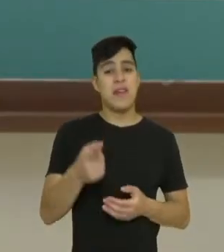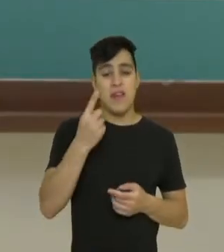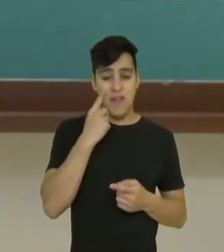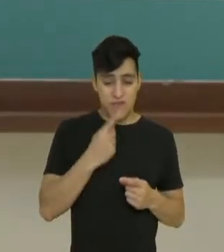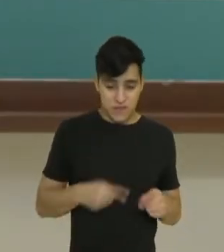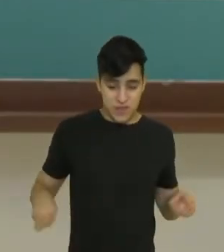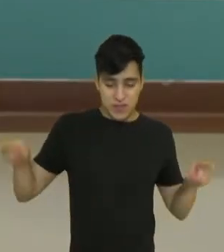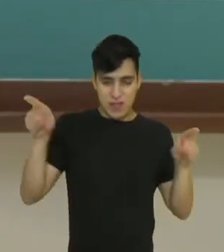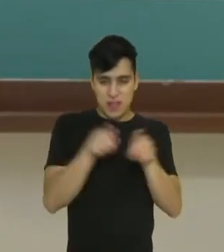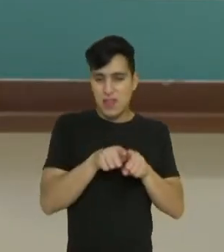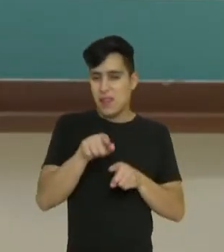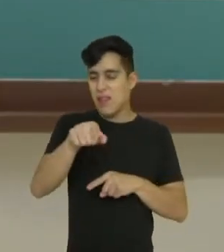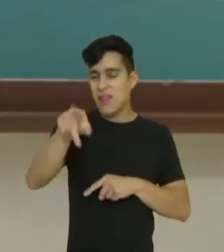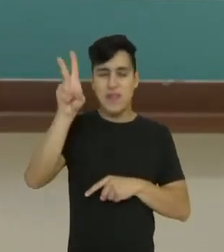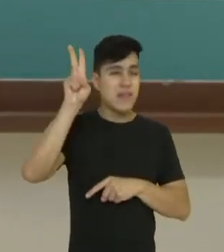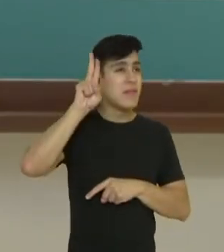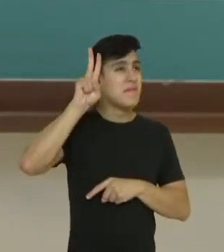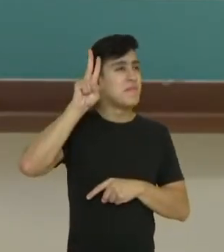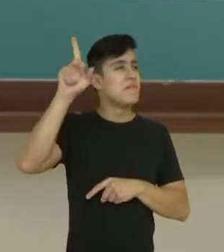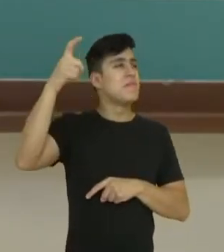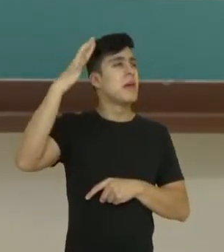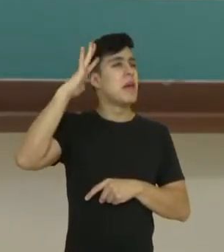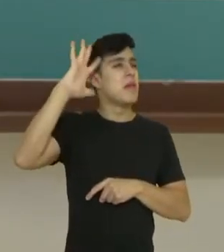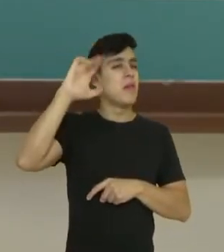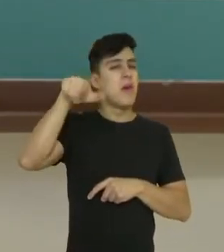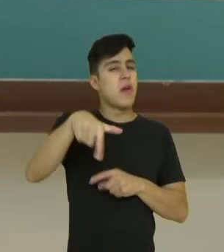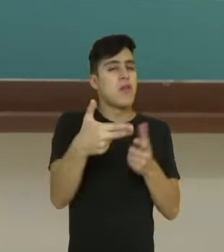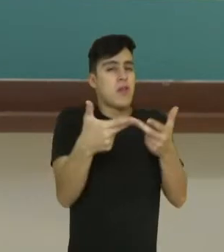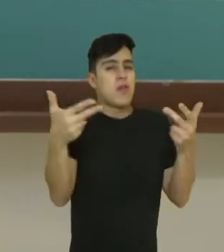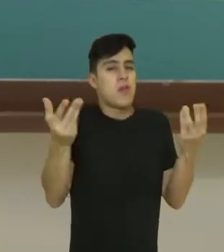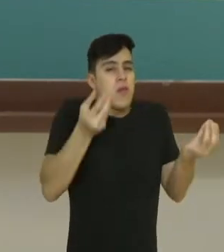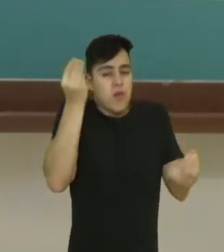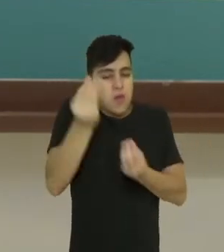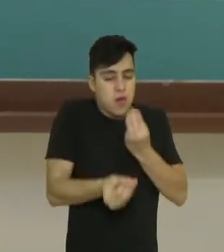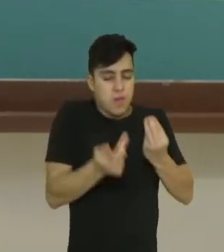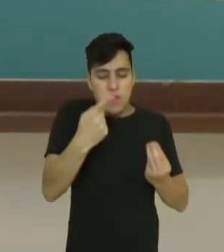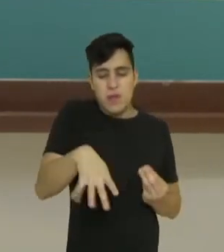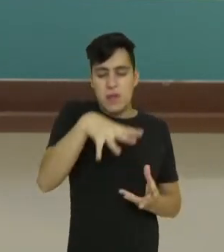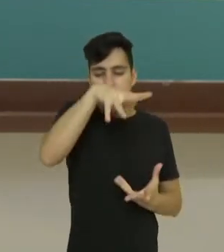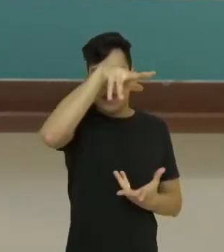Voltamos. E pensou nessas questões? Como será que é o nosso